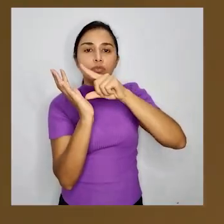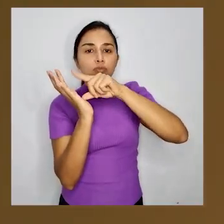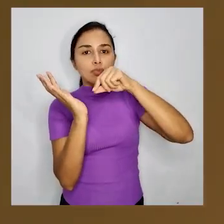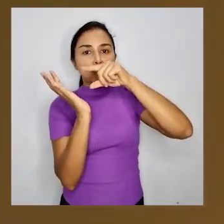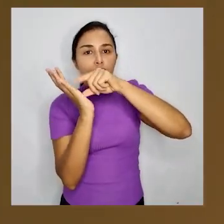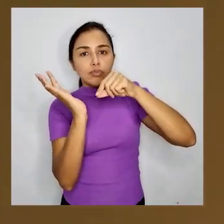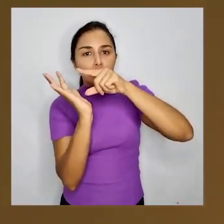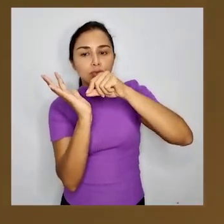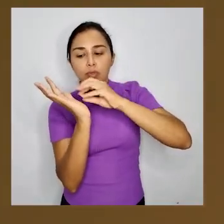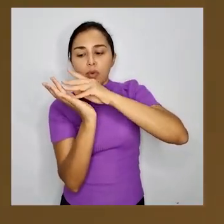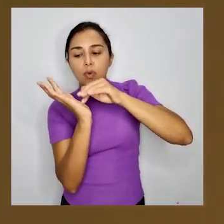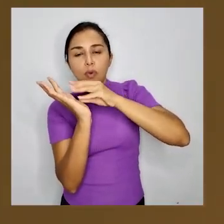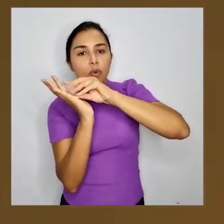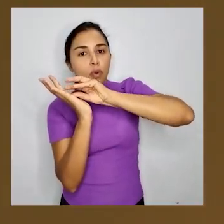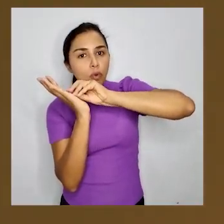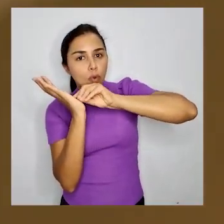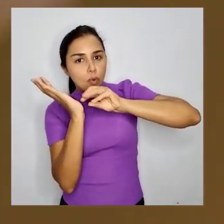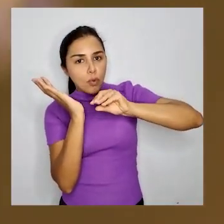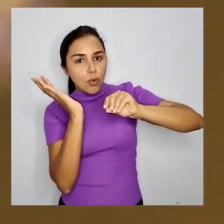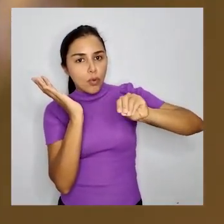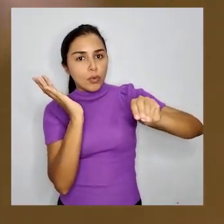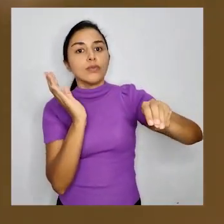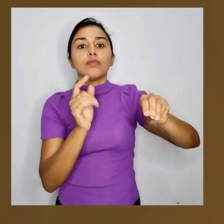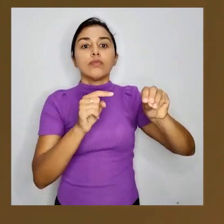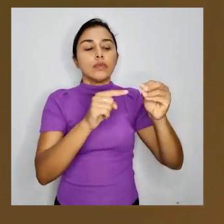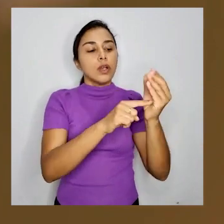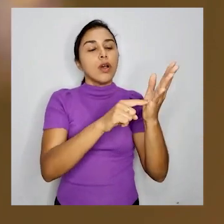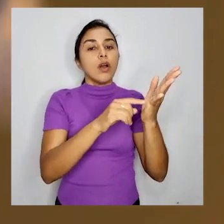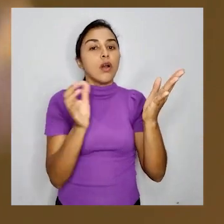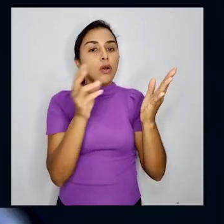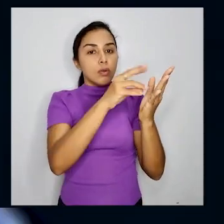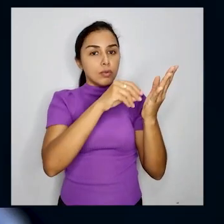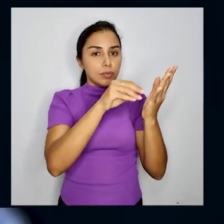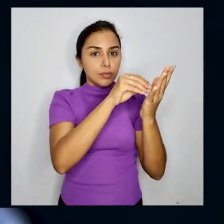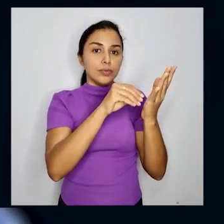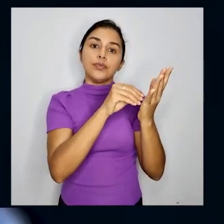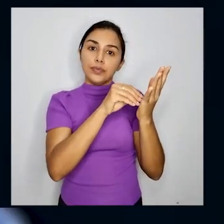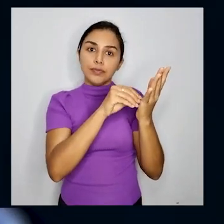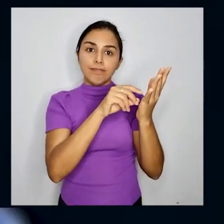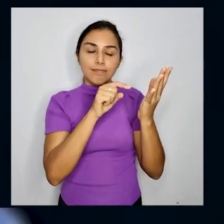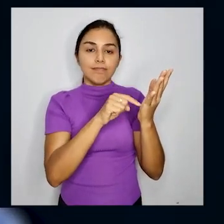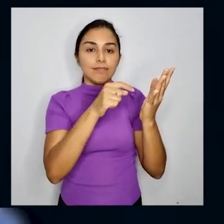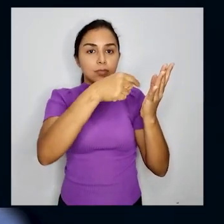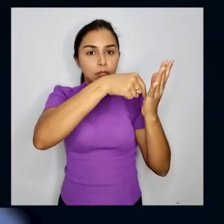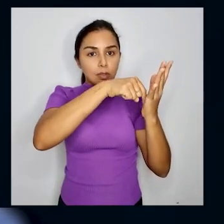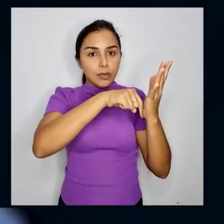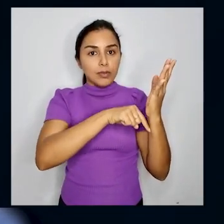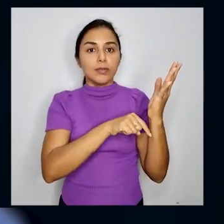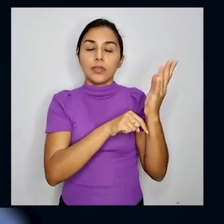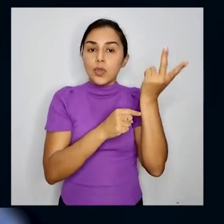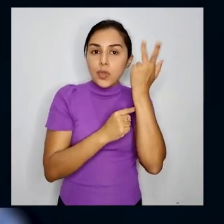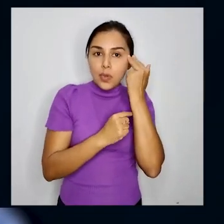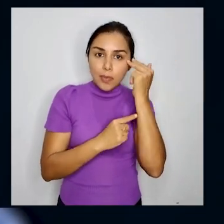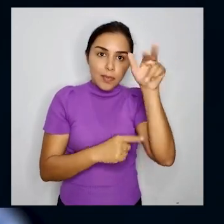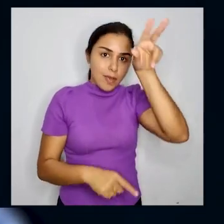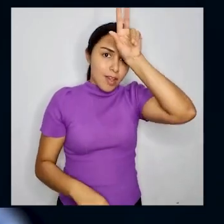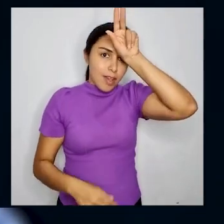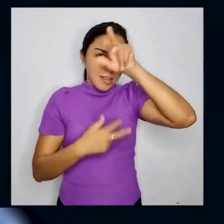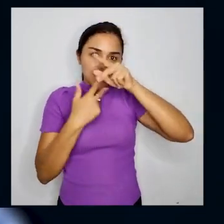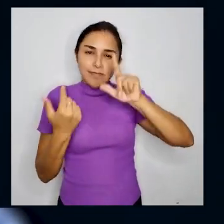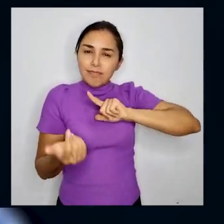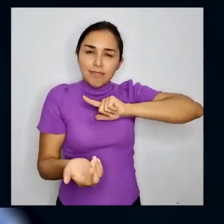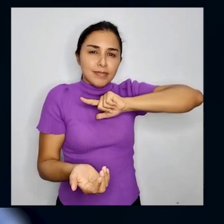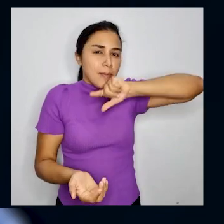polinização animal, destaca-se o subgrupo da polinização entomofílica, feita por insetos.